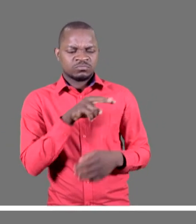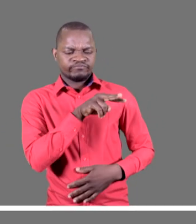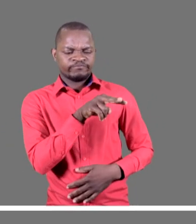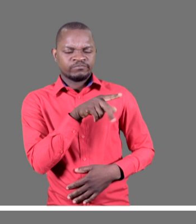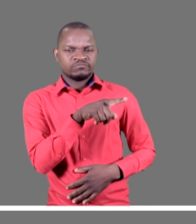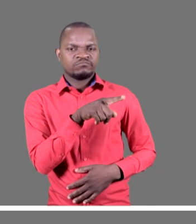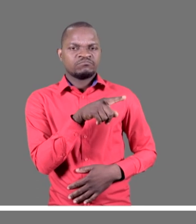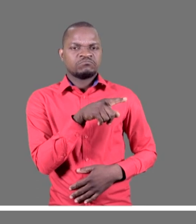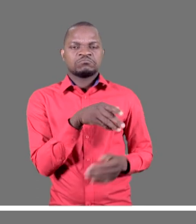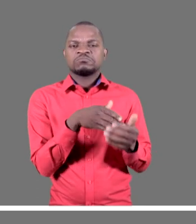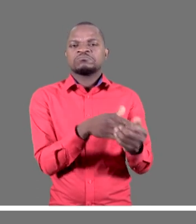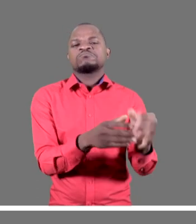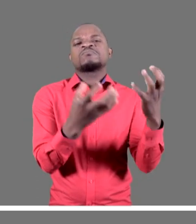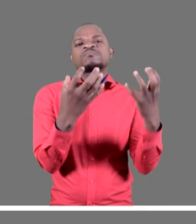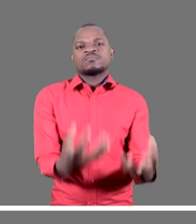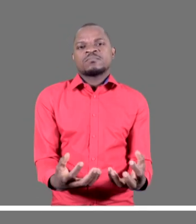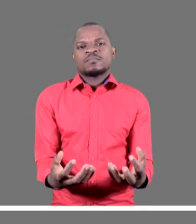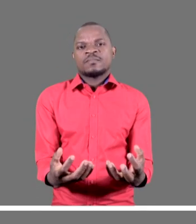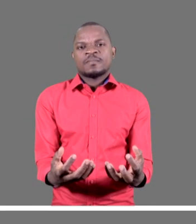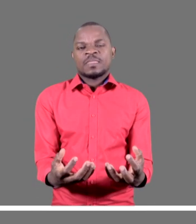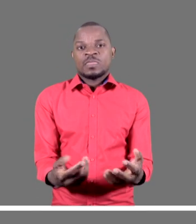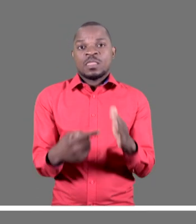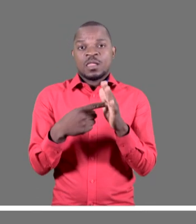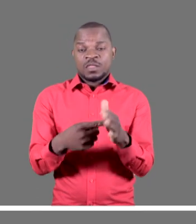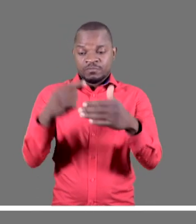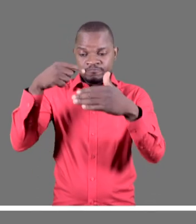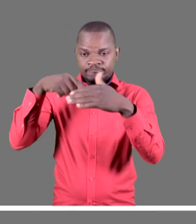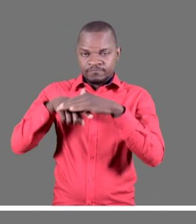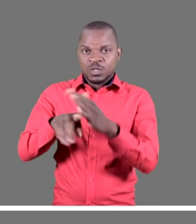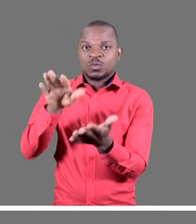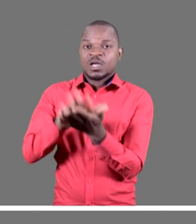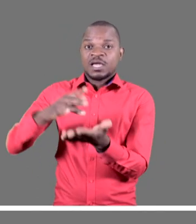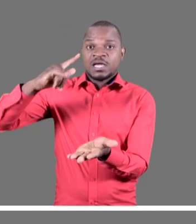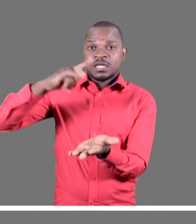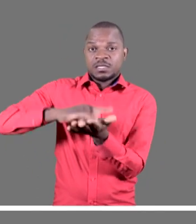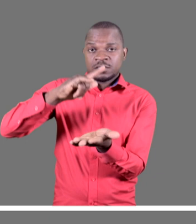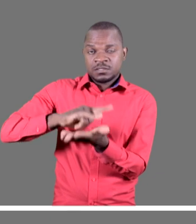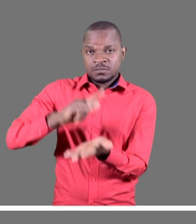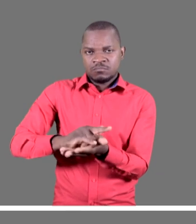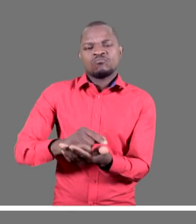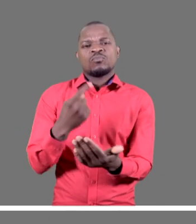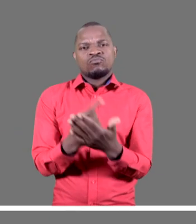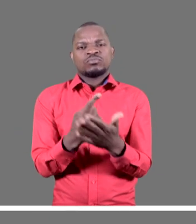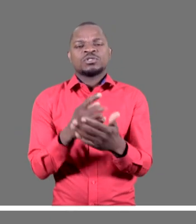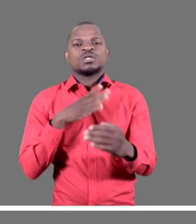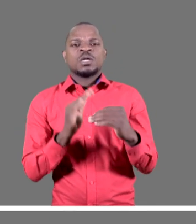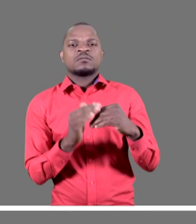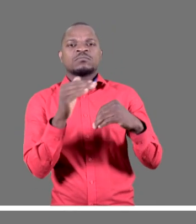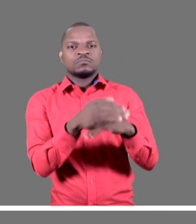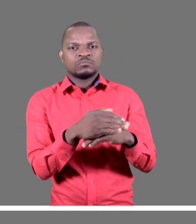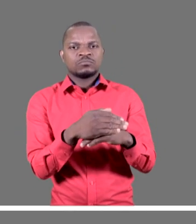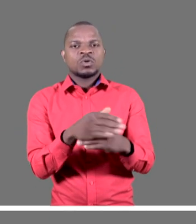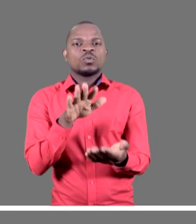devidamente cumprido. Fora um aeroporto, tem que ter em conta a questão da acessibilidade